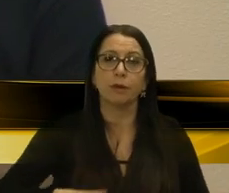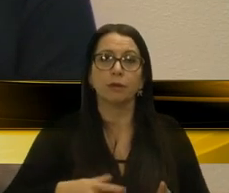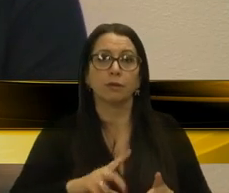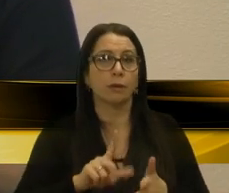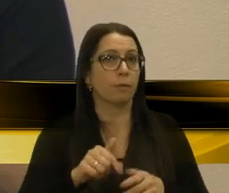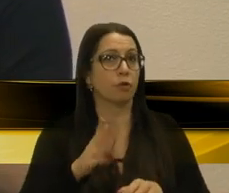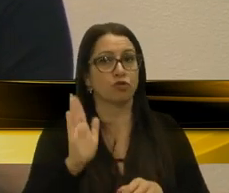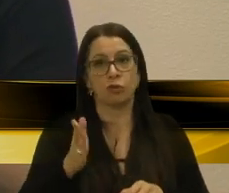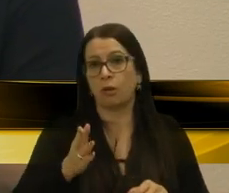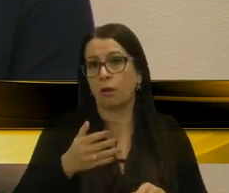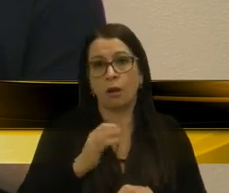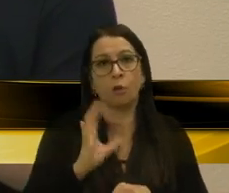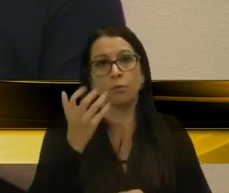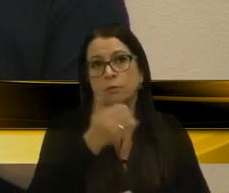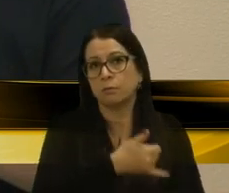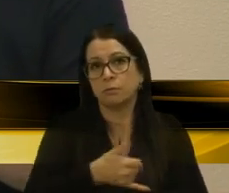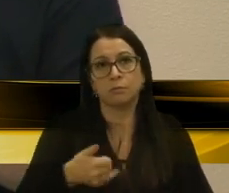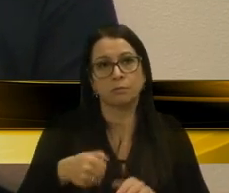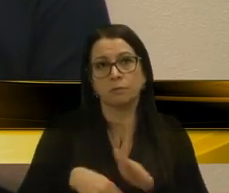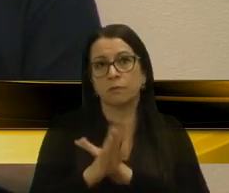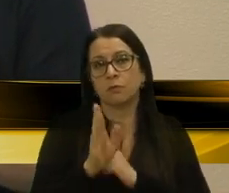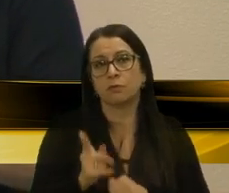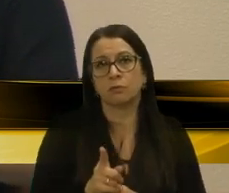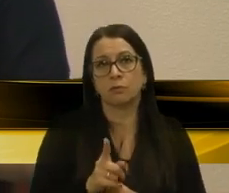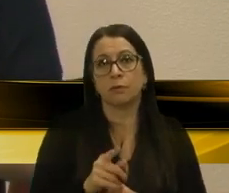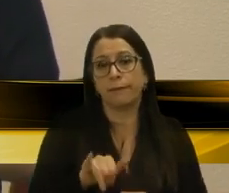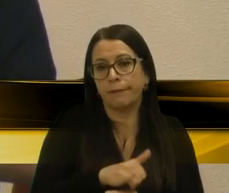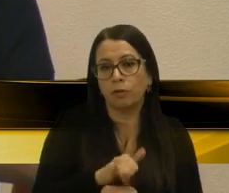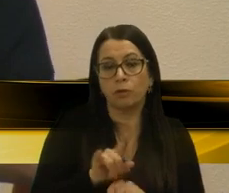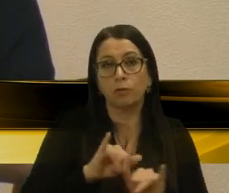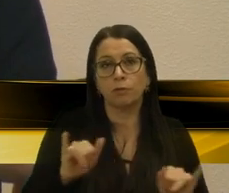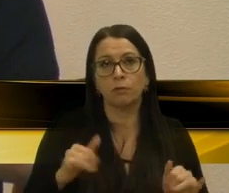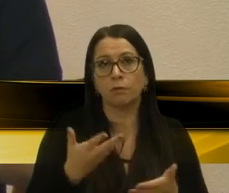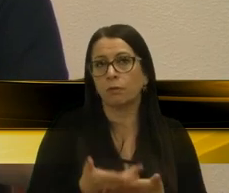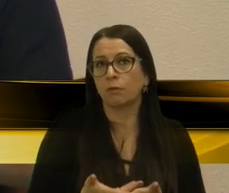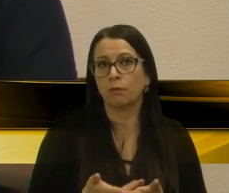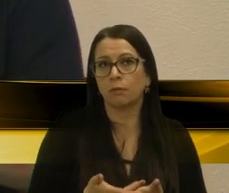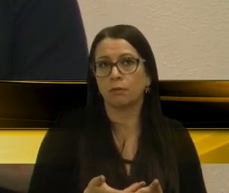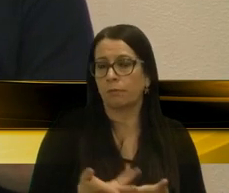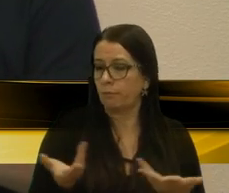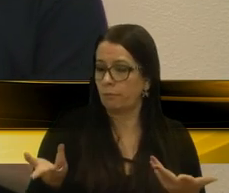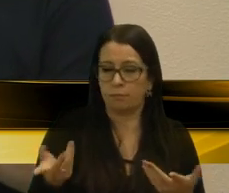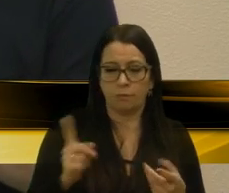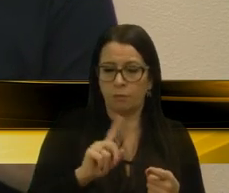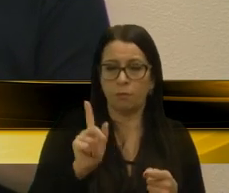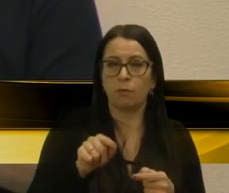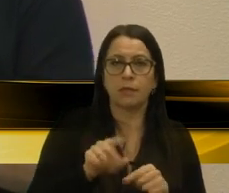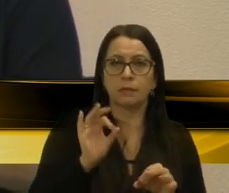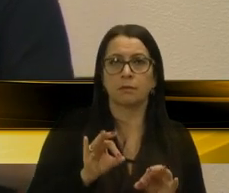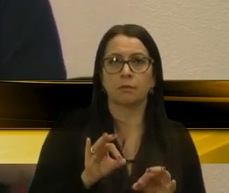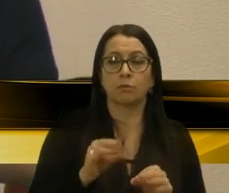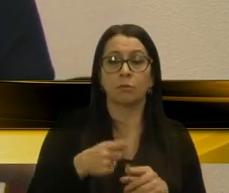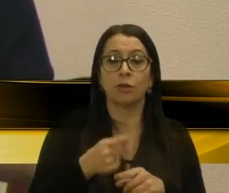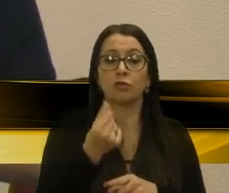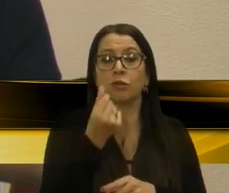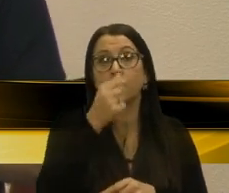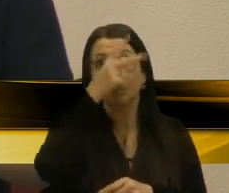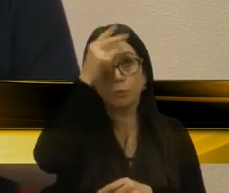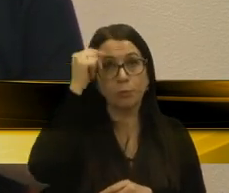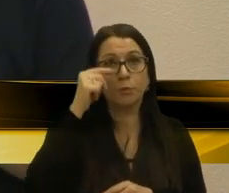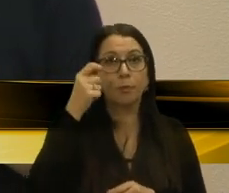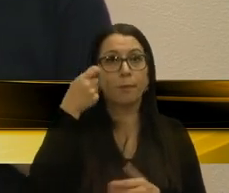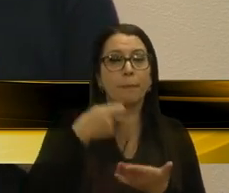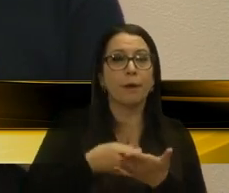já foi a viagem. Ah, é estratégico não divulgar. Pode ser estratégico escambau, mas nós precisamos saber porque é dinheiro público, é a diária, é